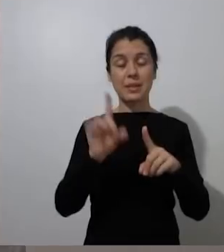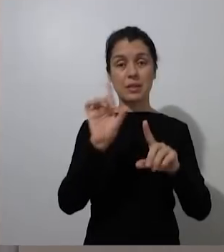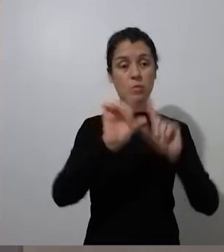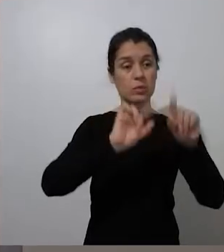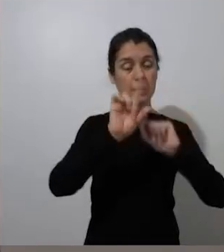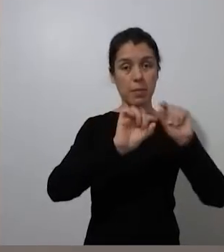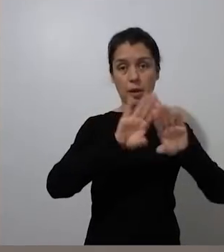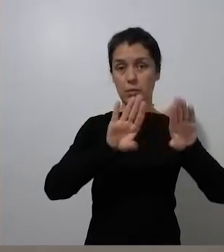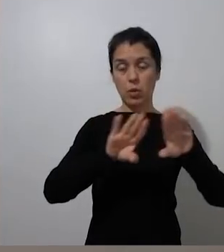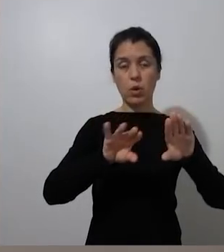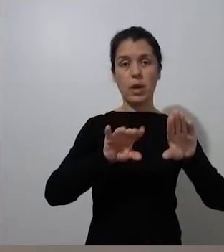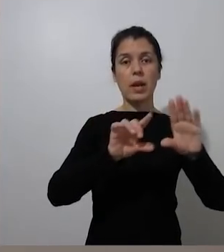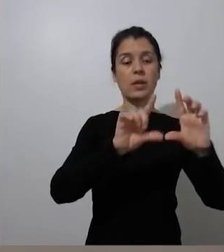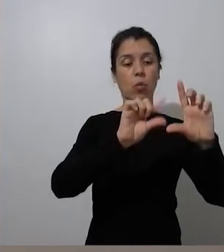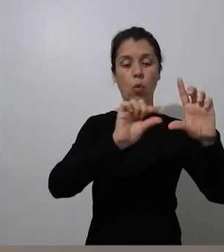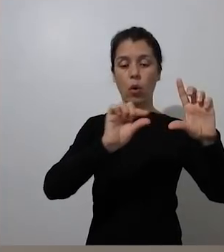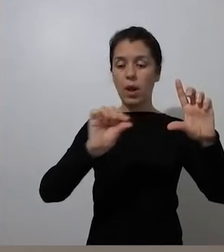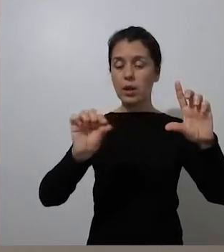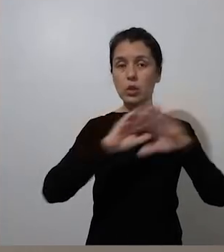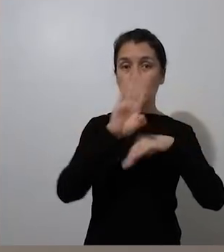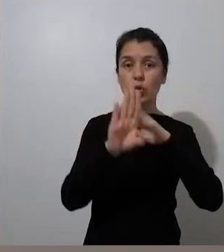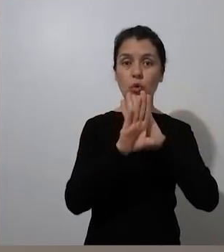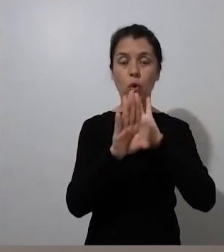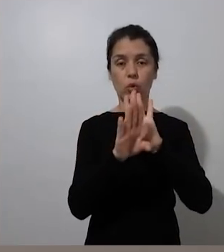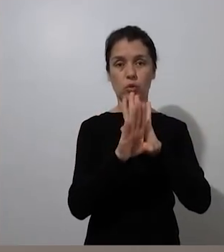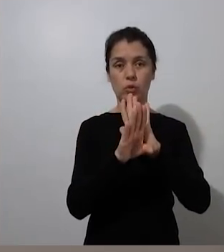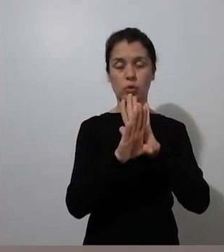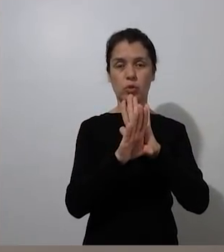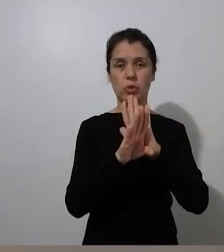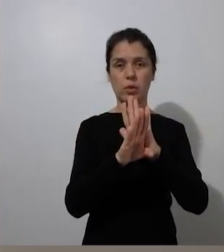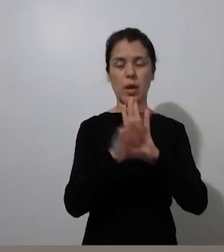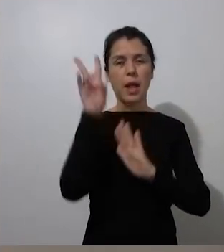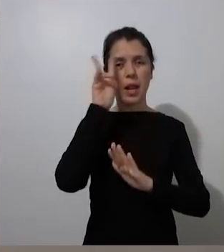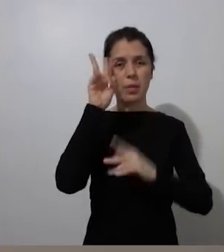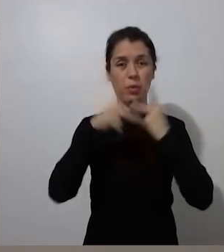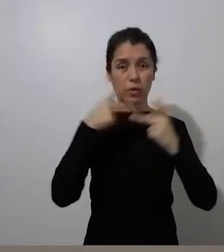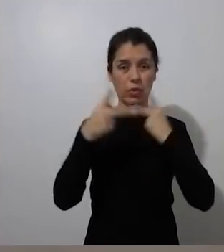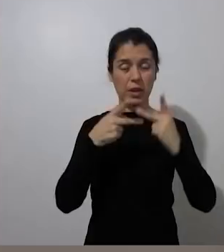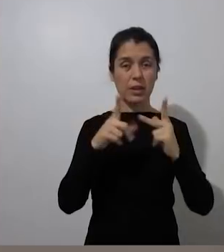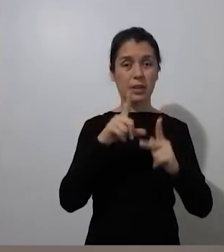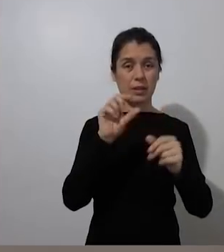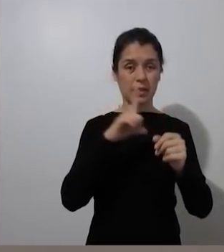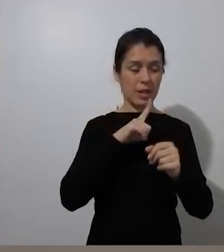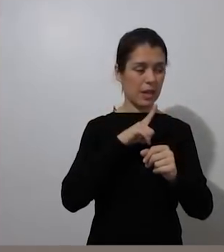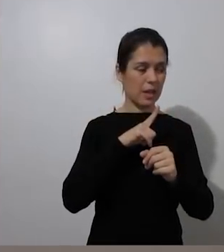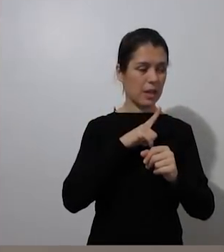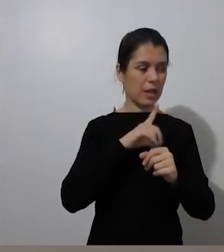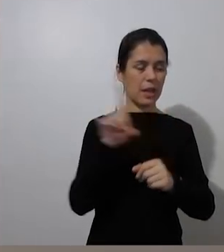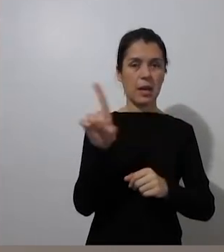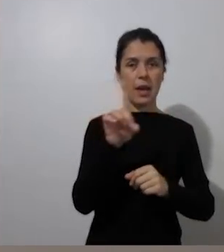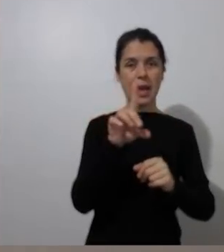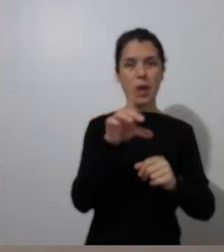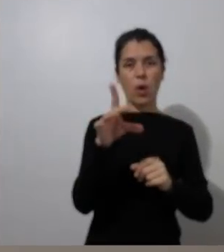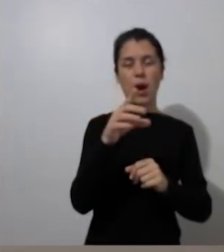eles não são seletivos, eles vão se acoplando, a droga vai se acoplando, em vez de ser lembra que eu disse que ela simula a ação? Então não